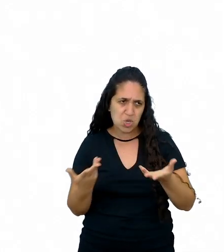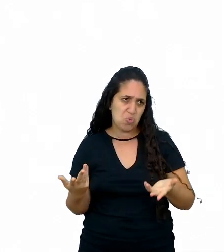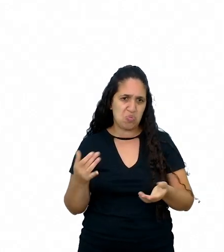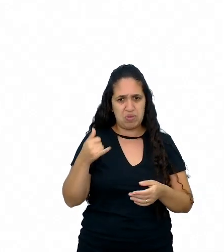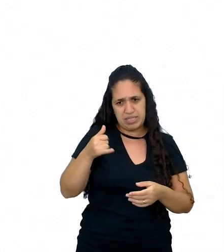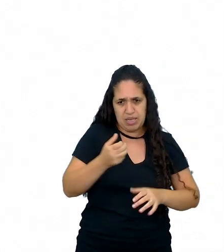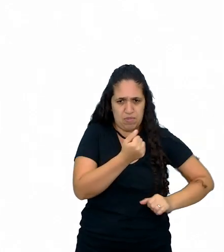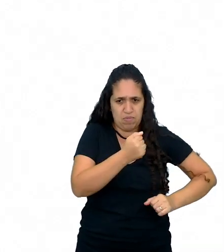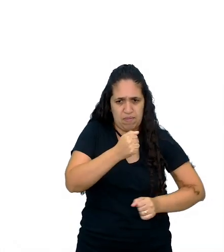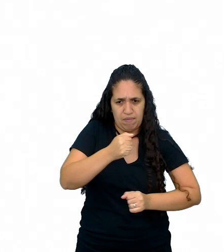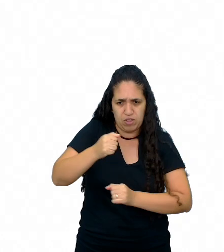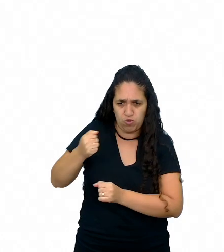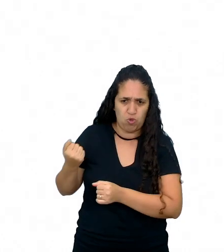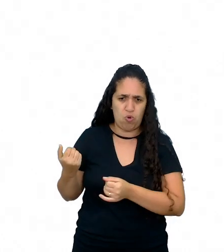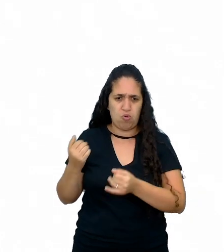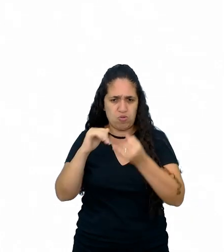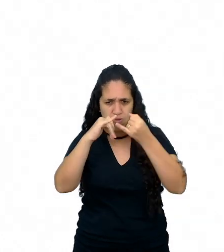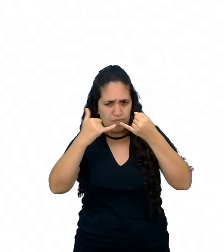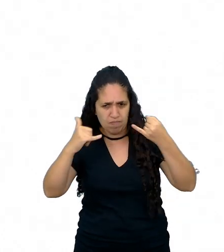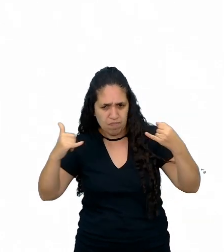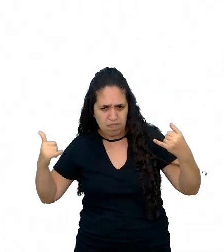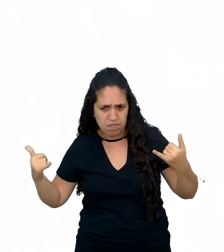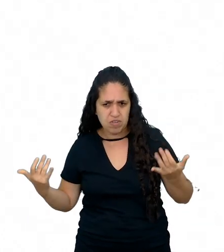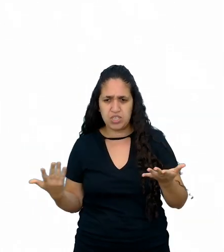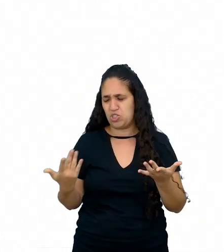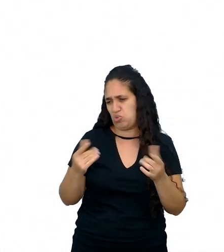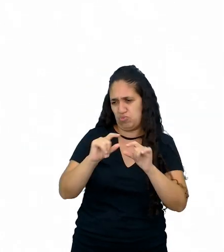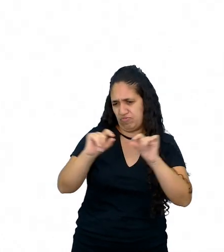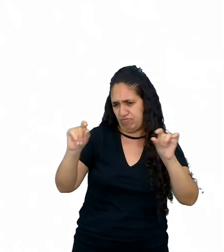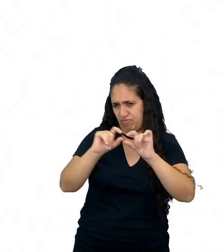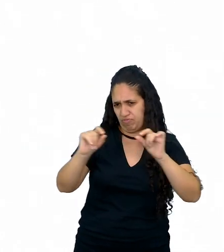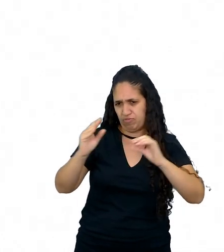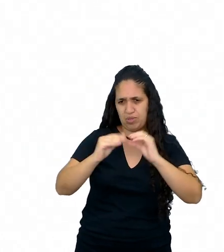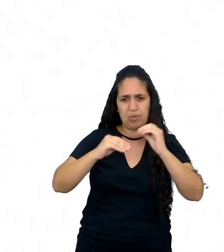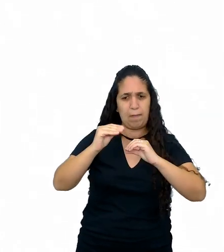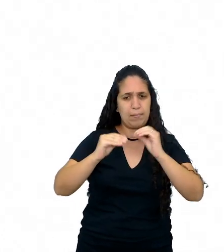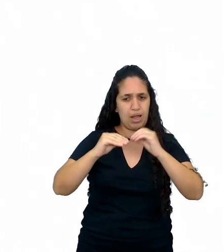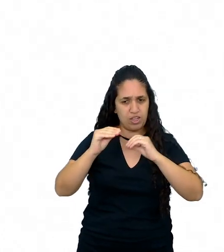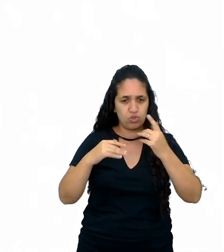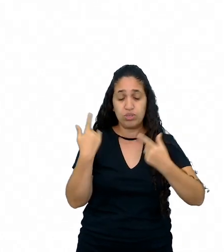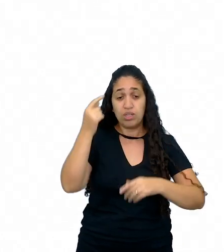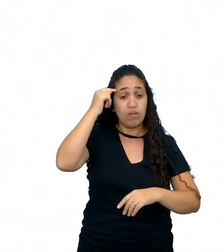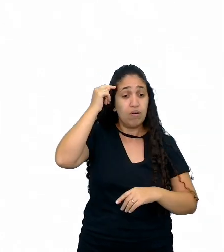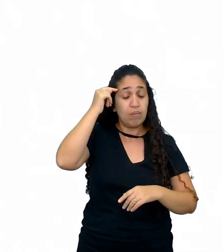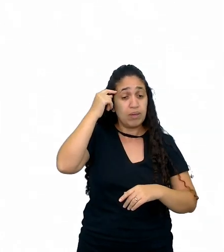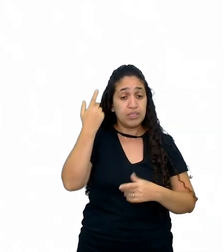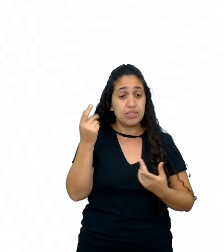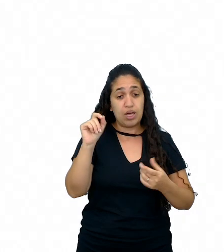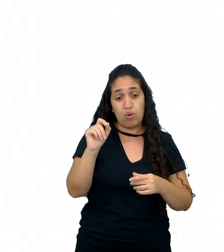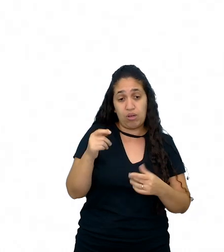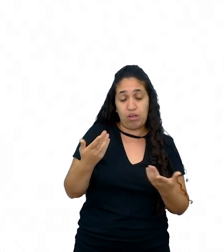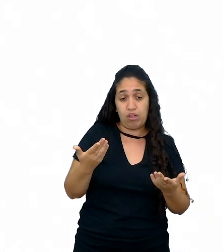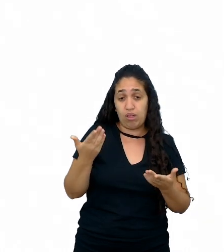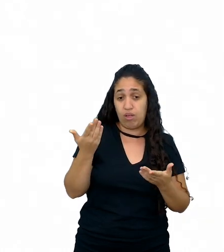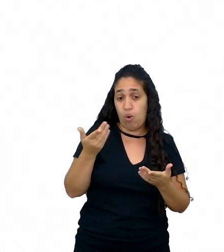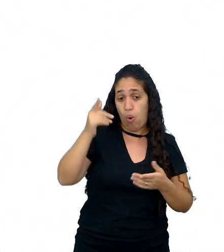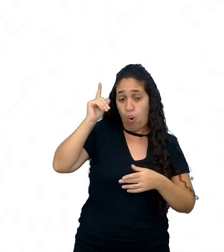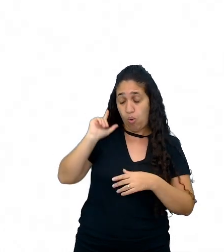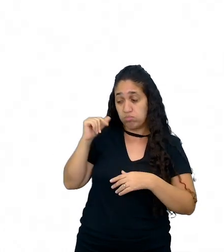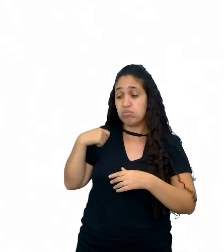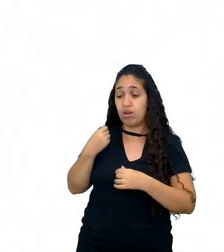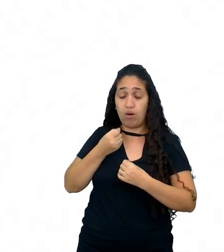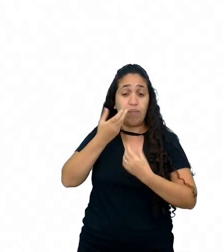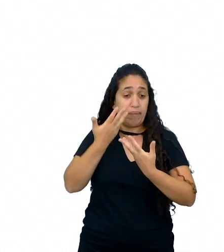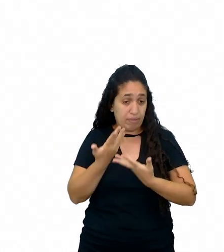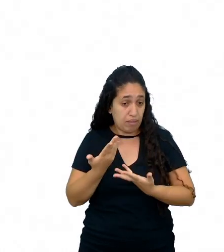né, com os fios do plástico. Então, eu posso pensar ontem eu comentei também que